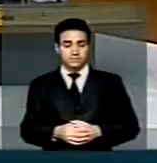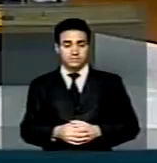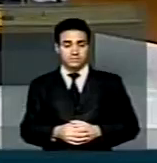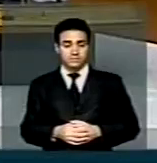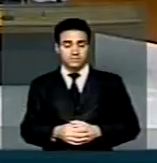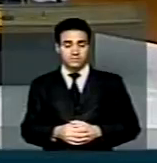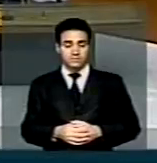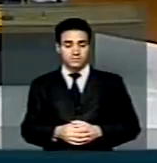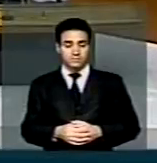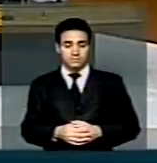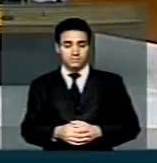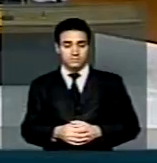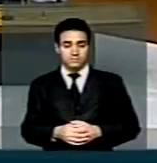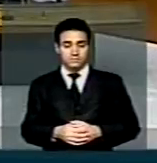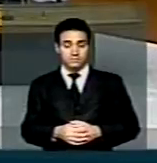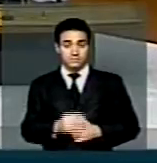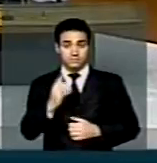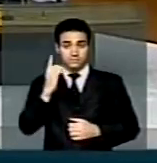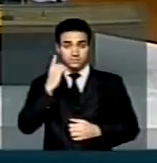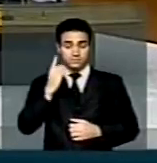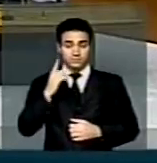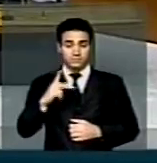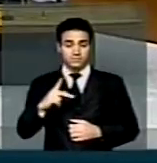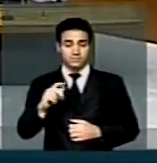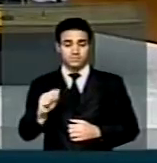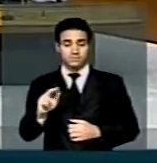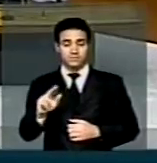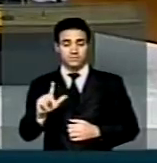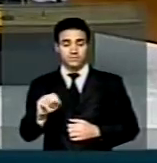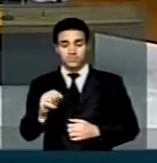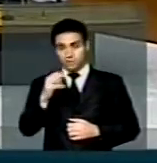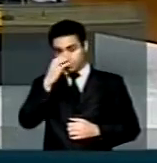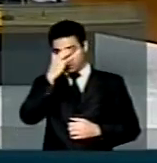A íntegra o seu pronunciamento. Deputado Paulo Folletto, um minuto.